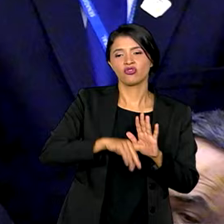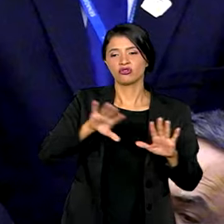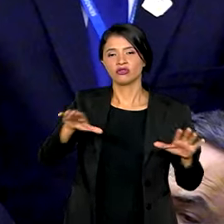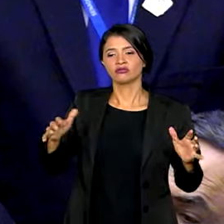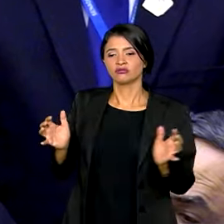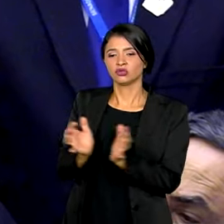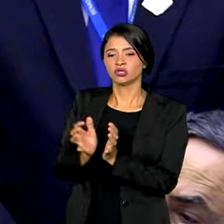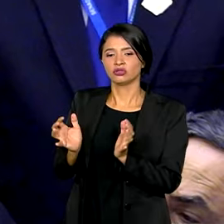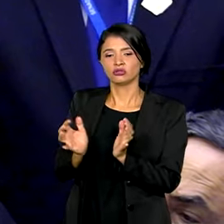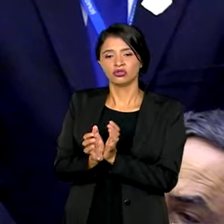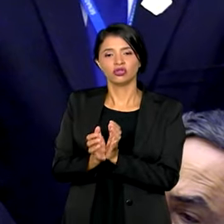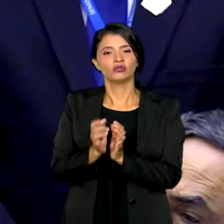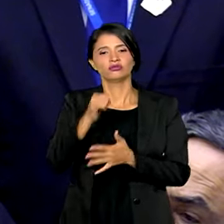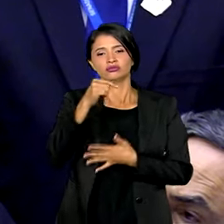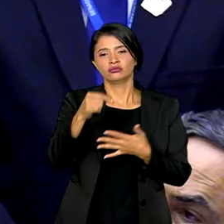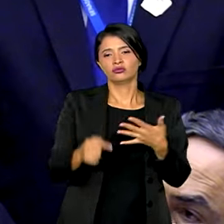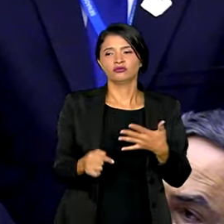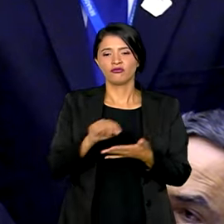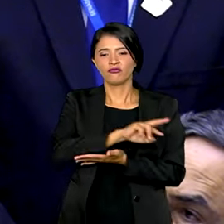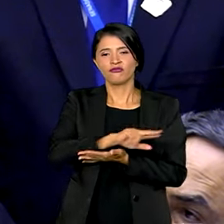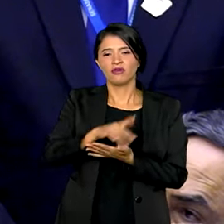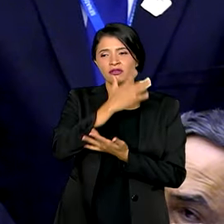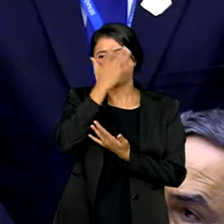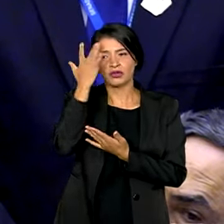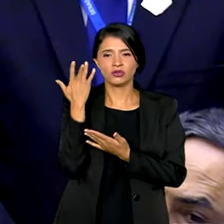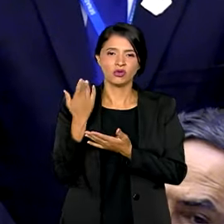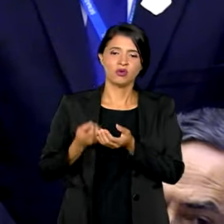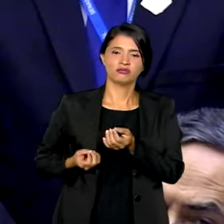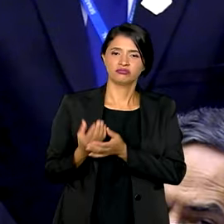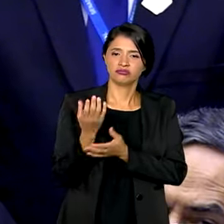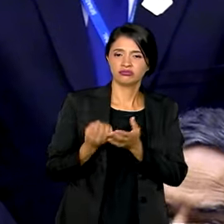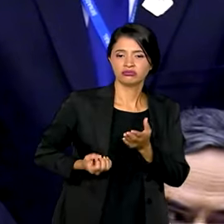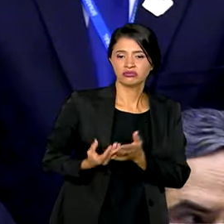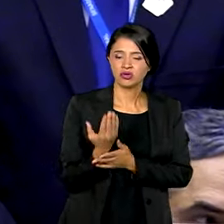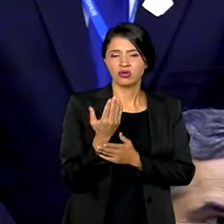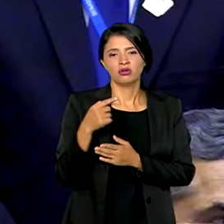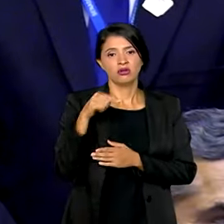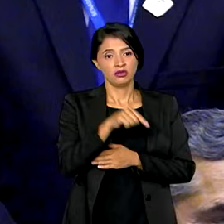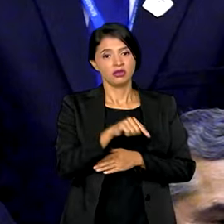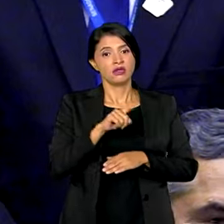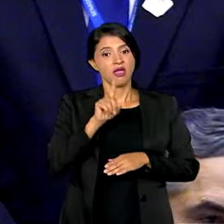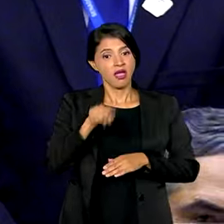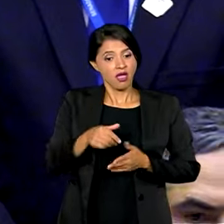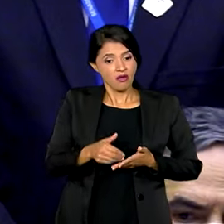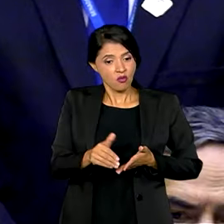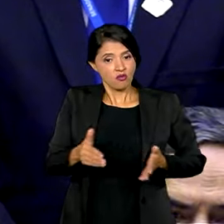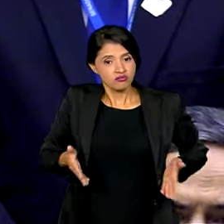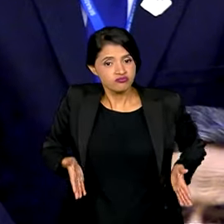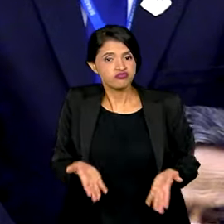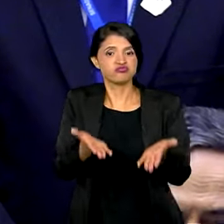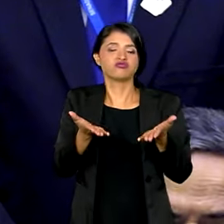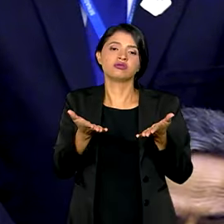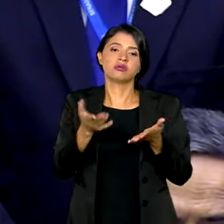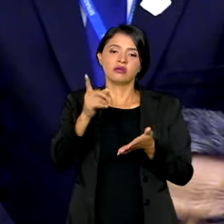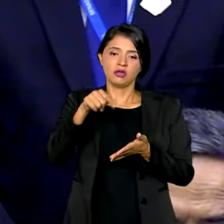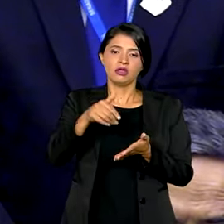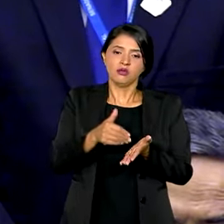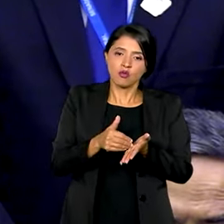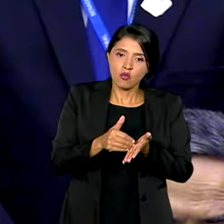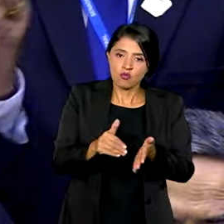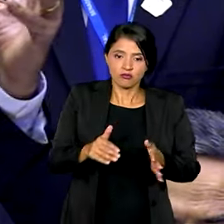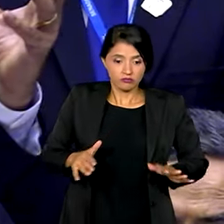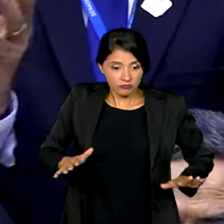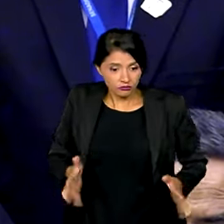coletivo com tantos autores. Isso aqui é o vetor. Isso aqui é o